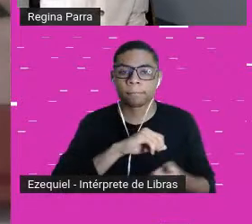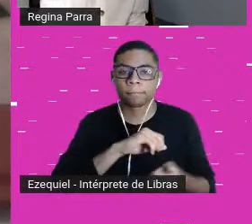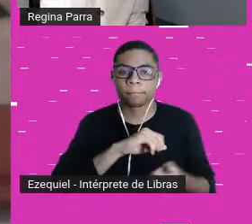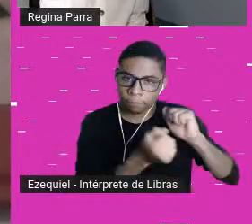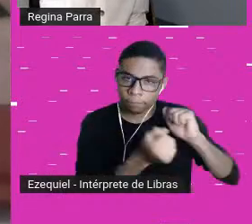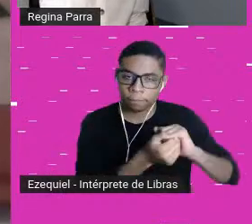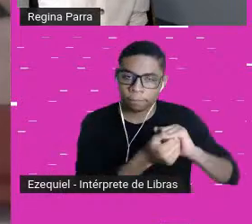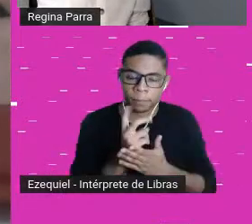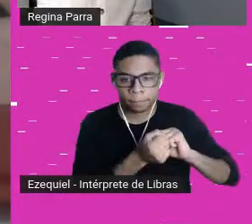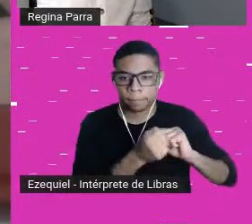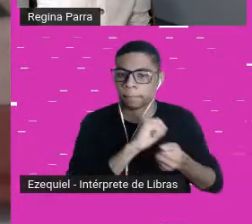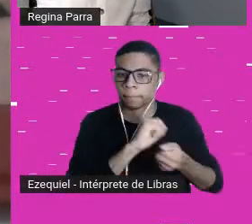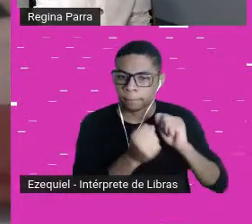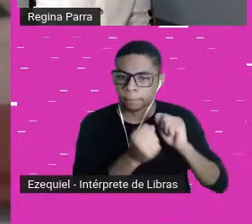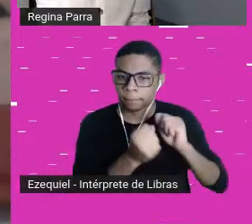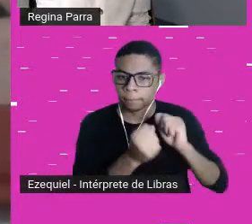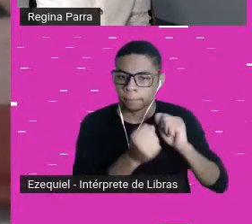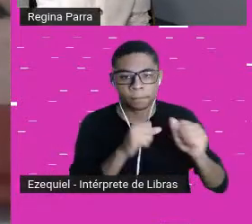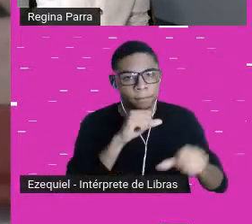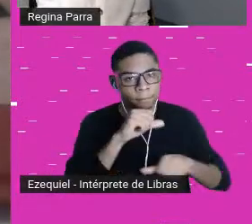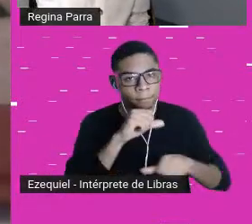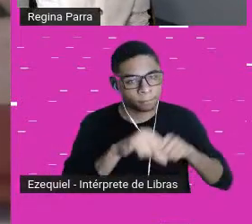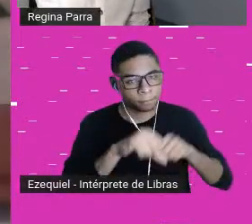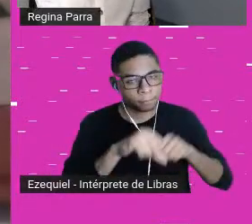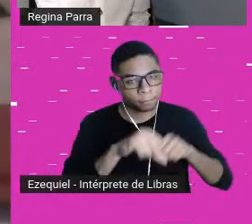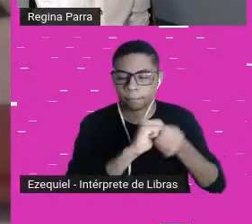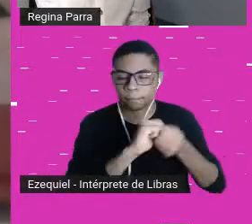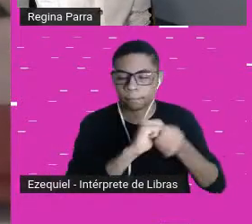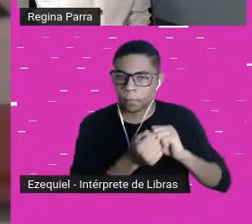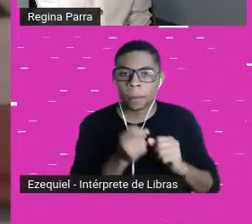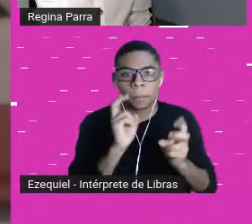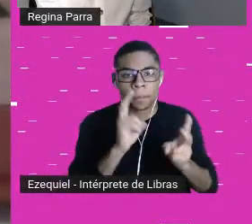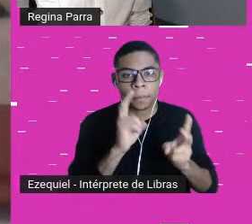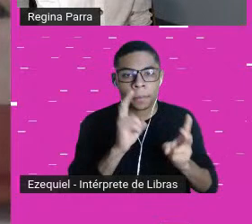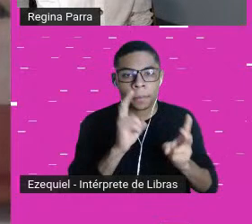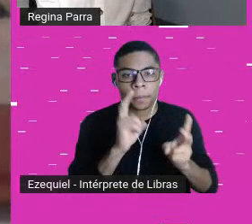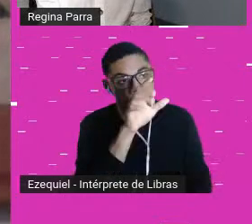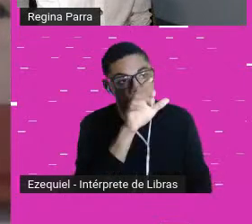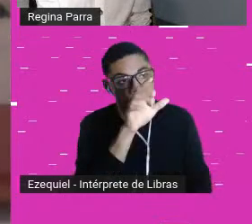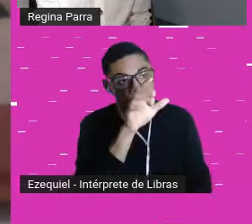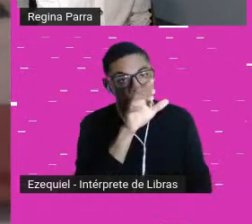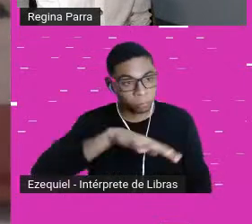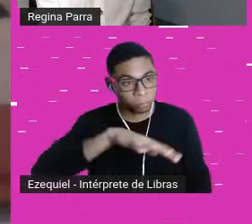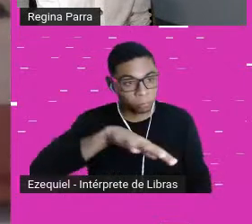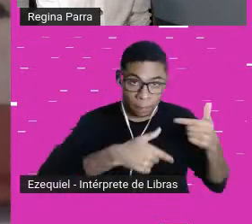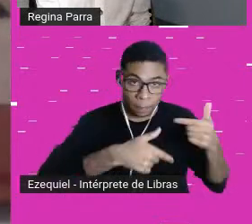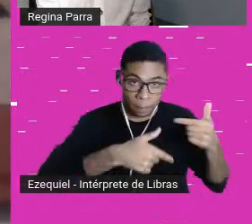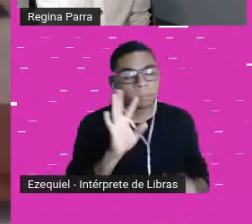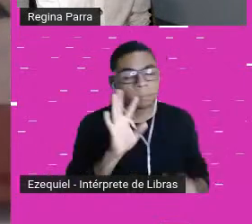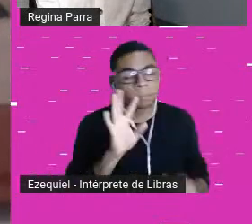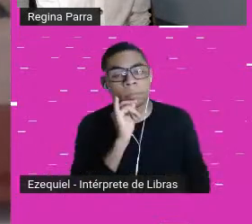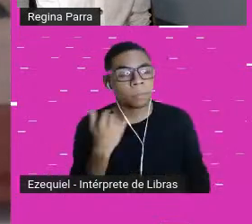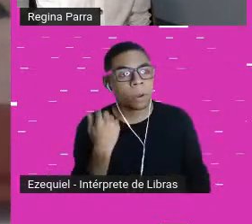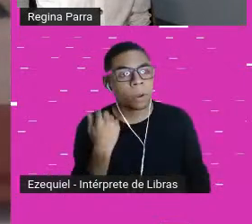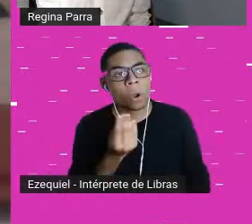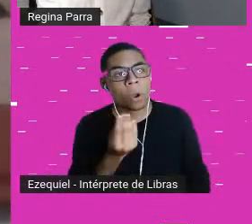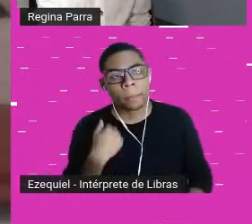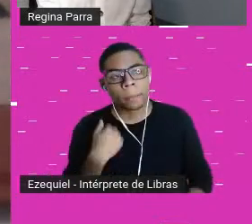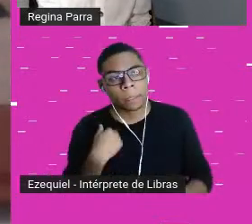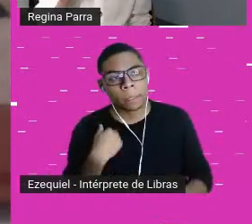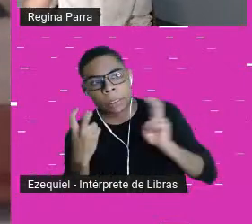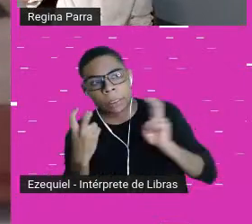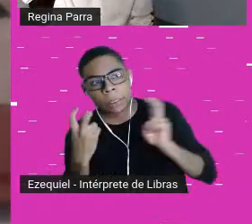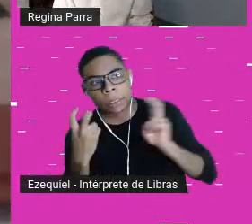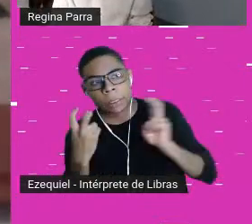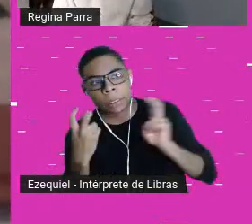de dar, evidentemente, um lugar de apoio, né, de concepção para o espetáculo, ele mexia